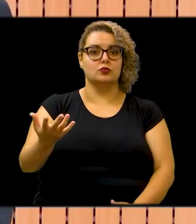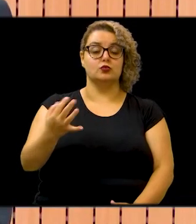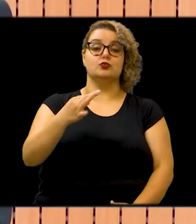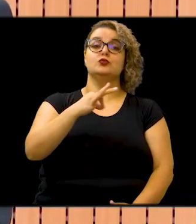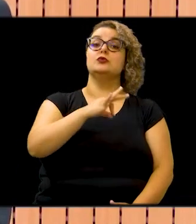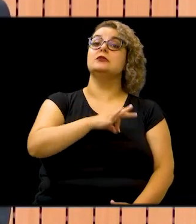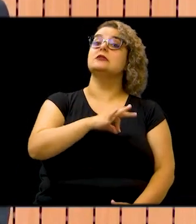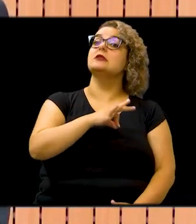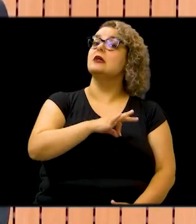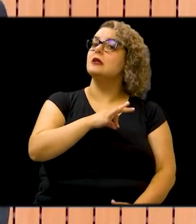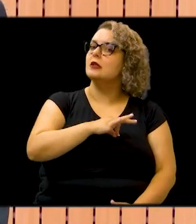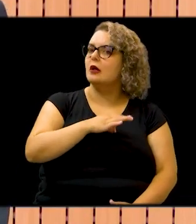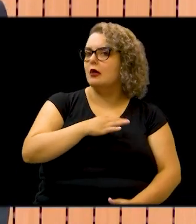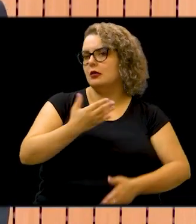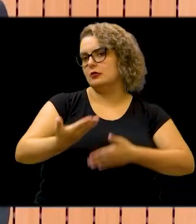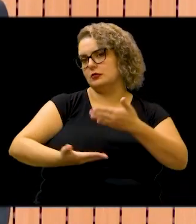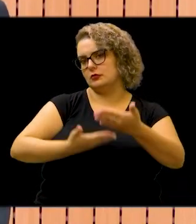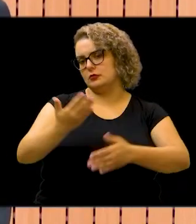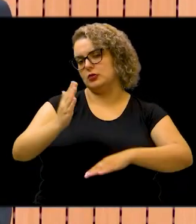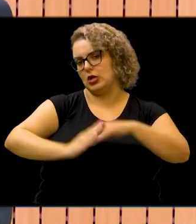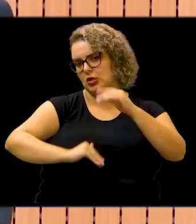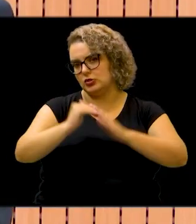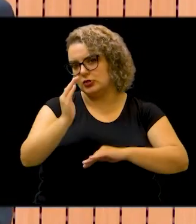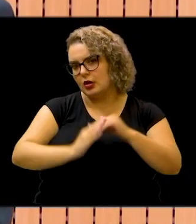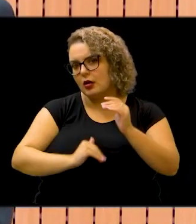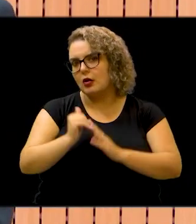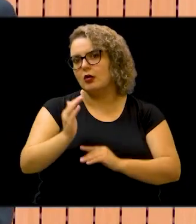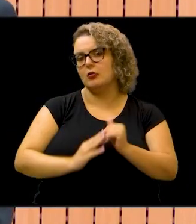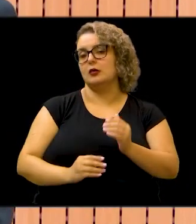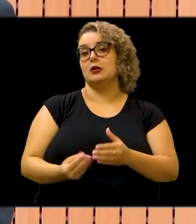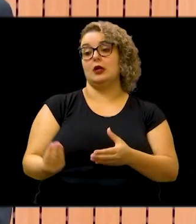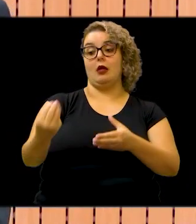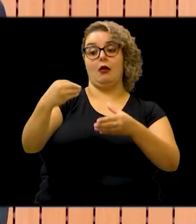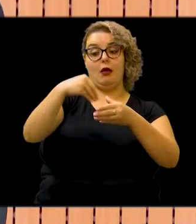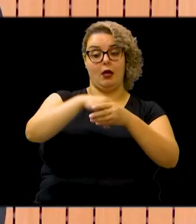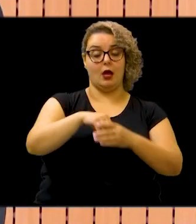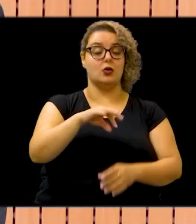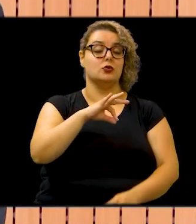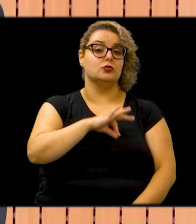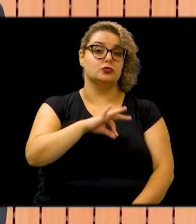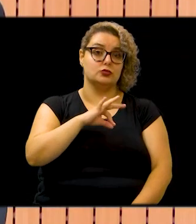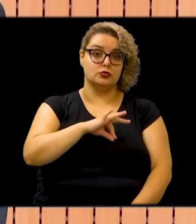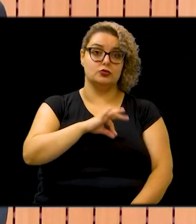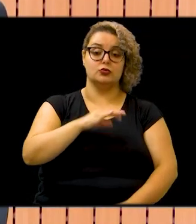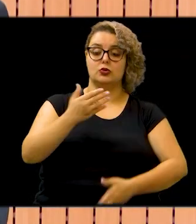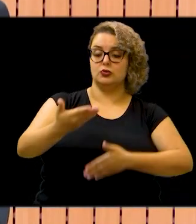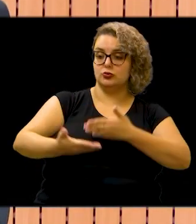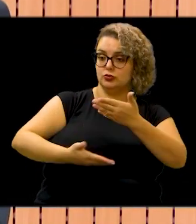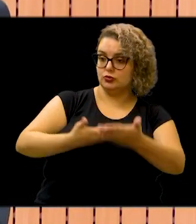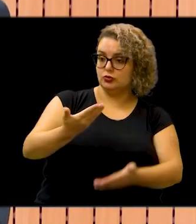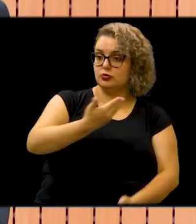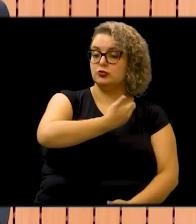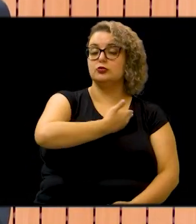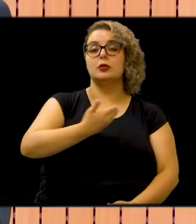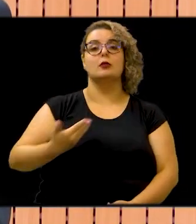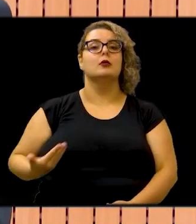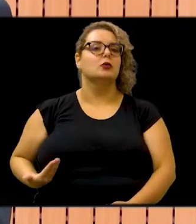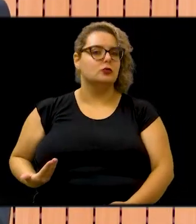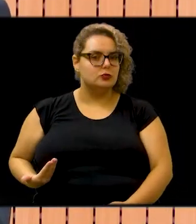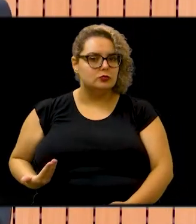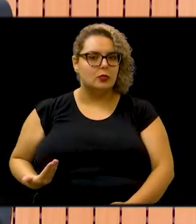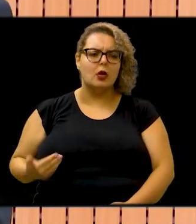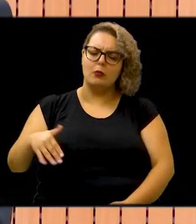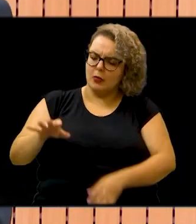valorização do salário dos servidores, que incorpora ao salário dos servidores